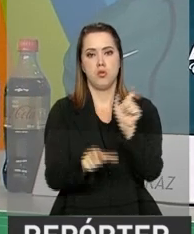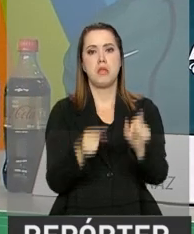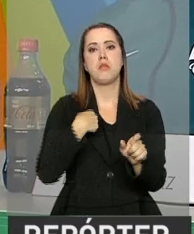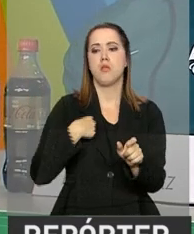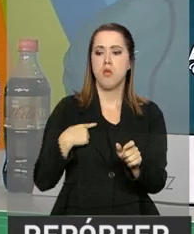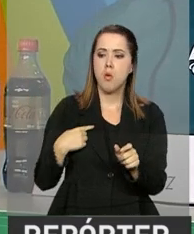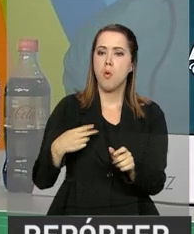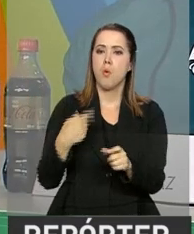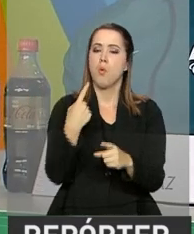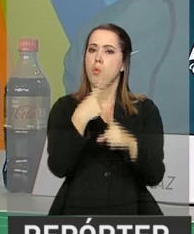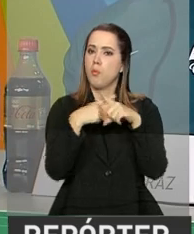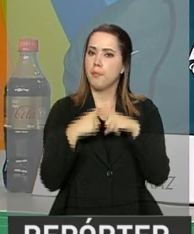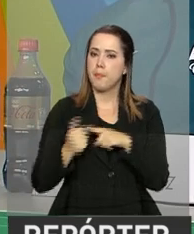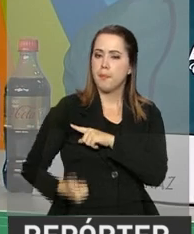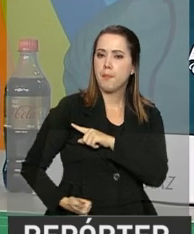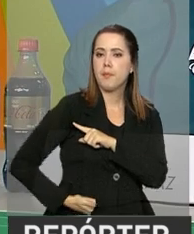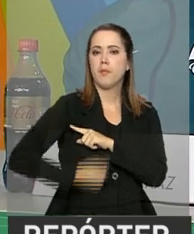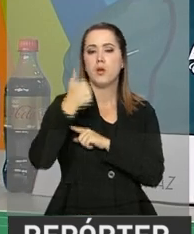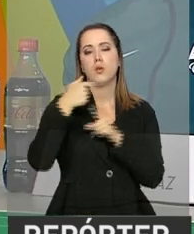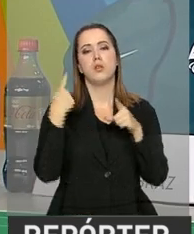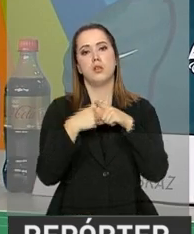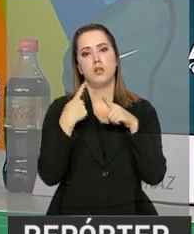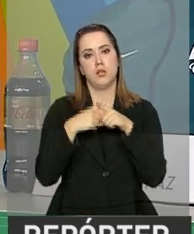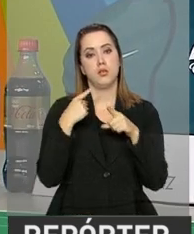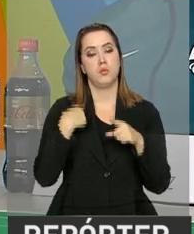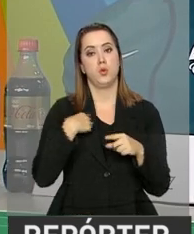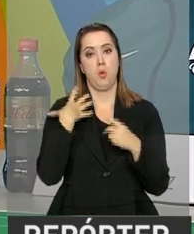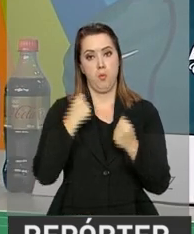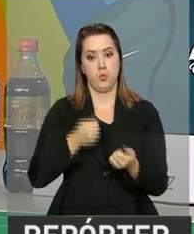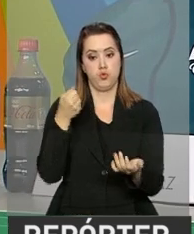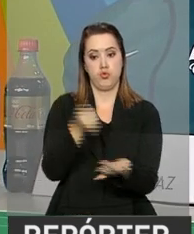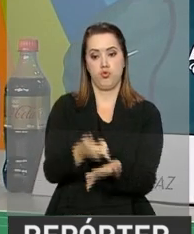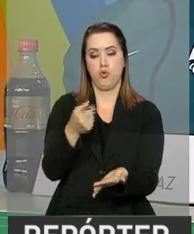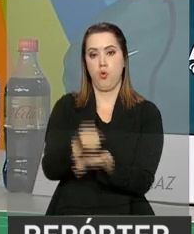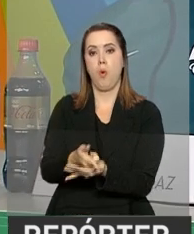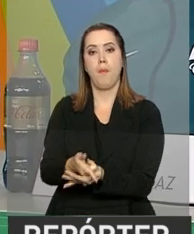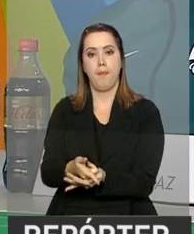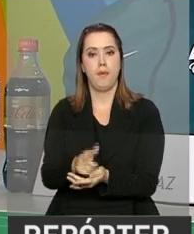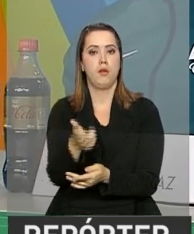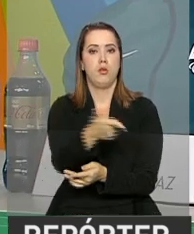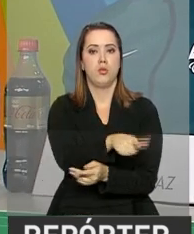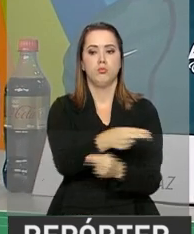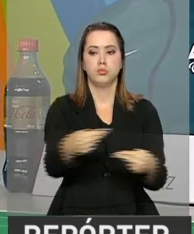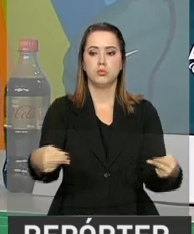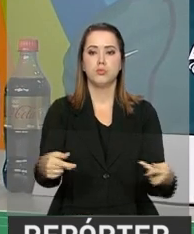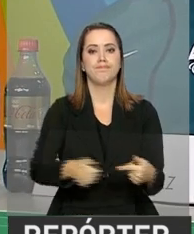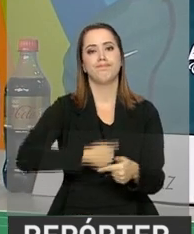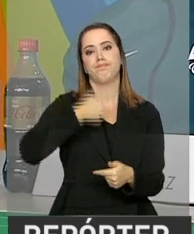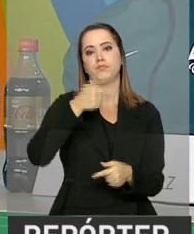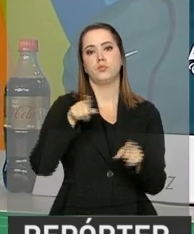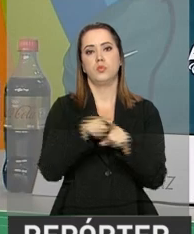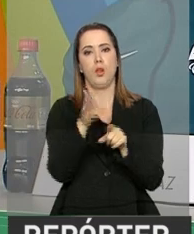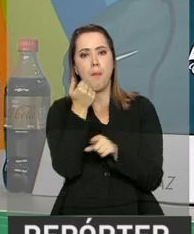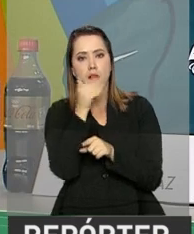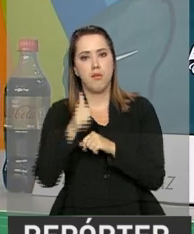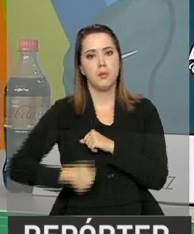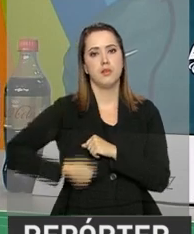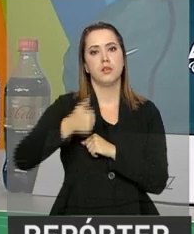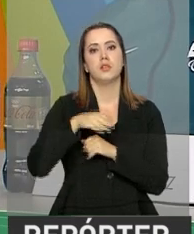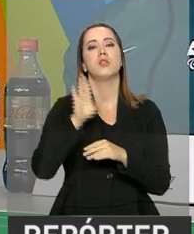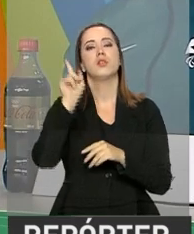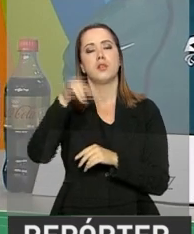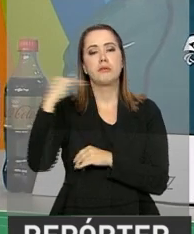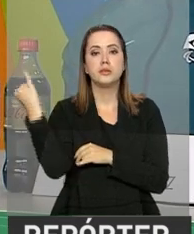porque eu pude comprar um material de de mais qualidade eu pude melhorar minha alimentação então o bolso atleta é fundamental na vida da carreira do